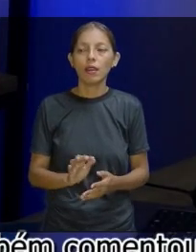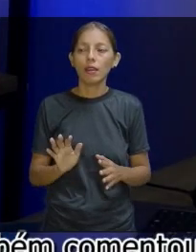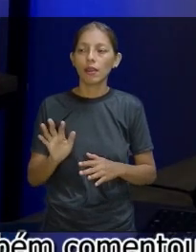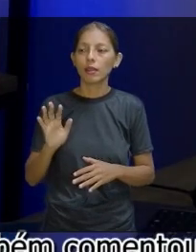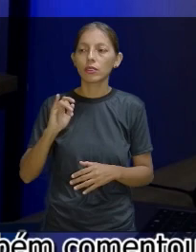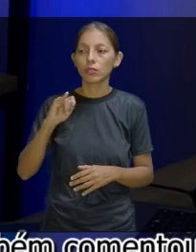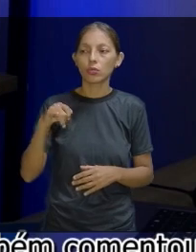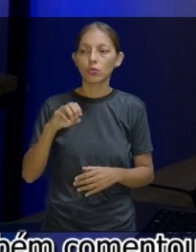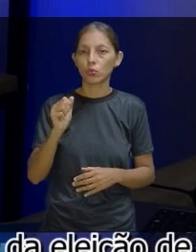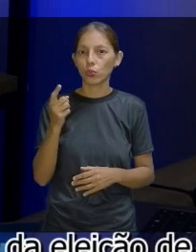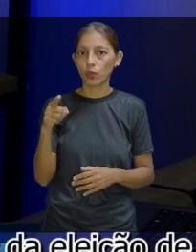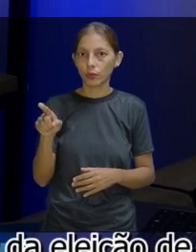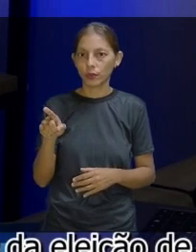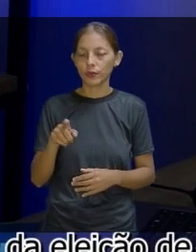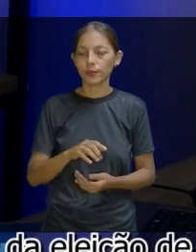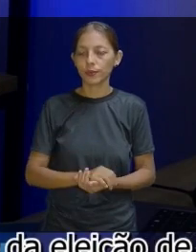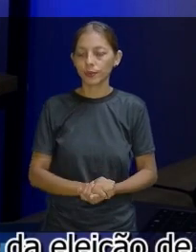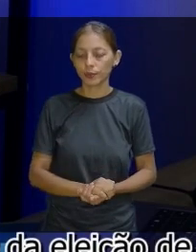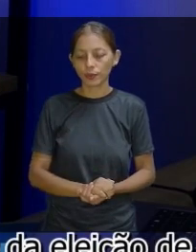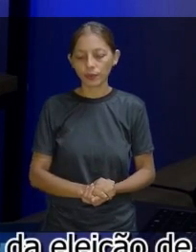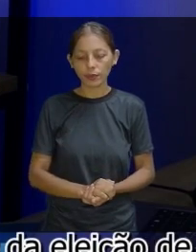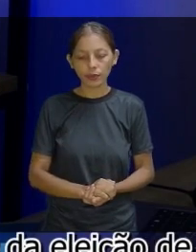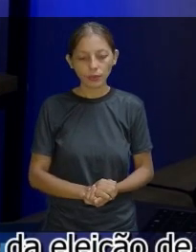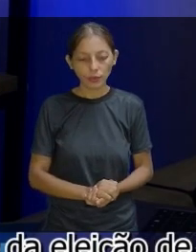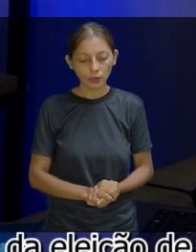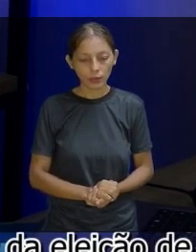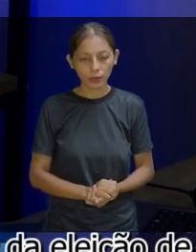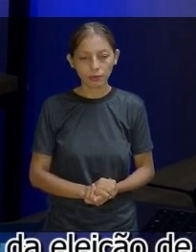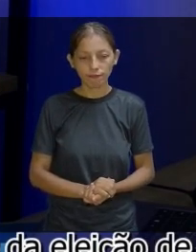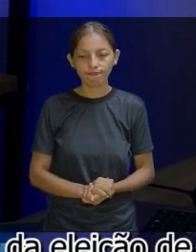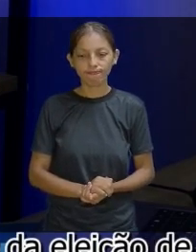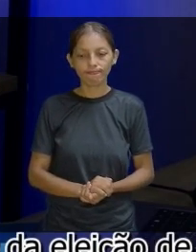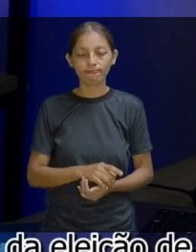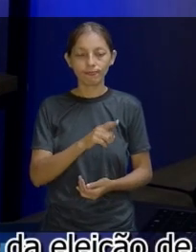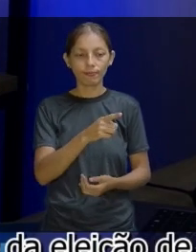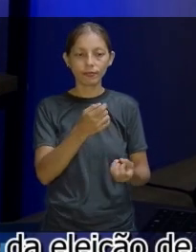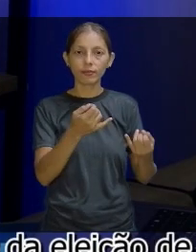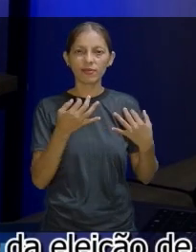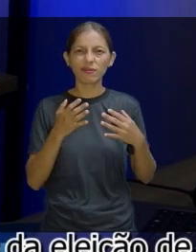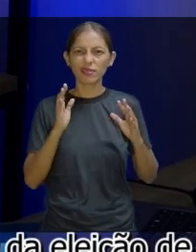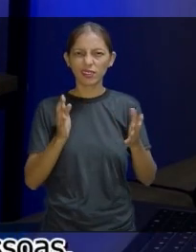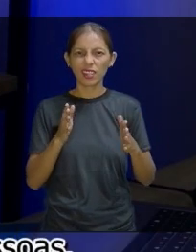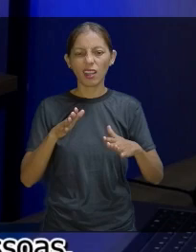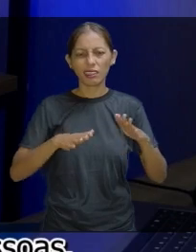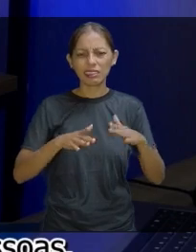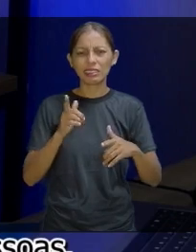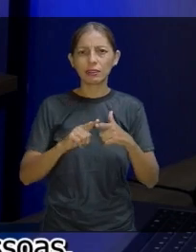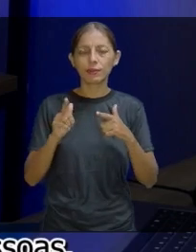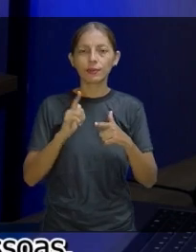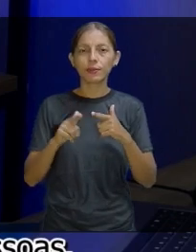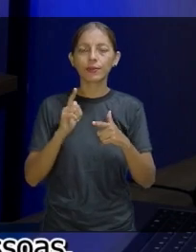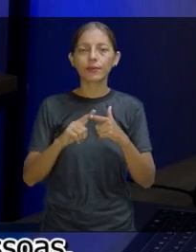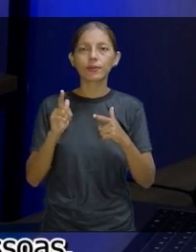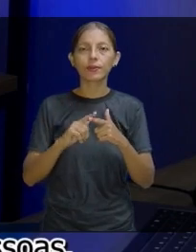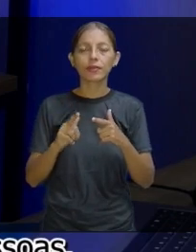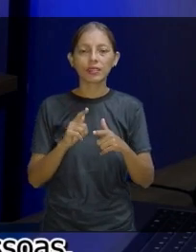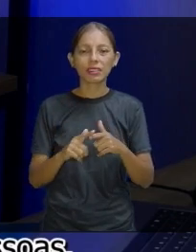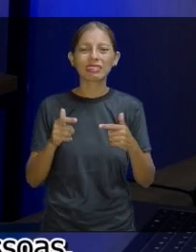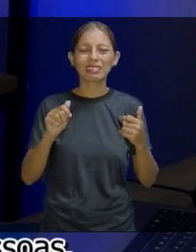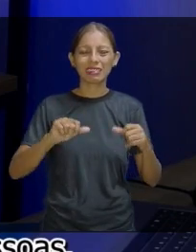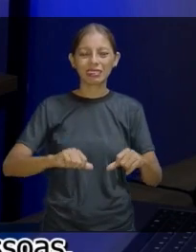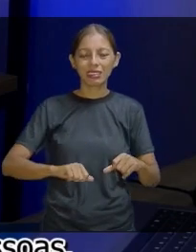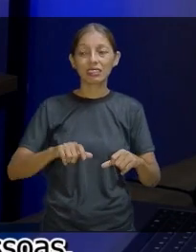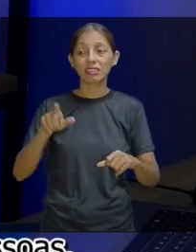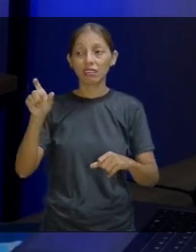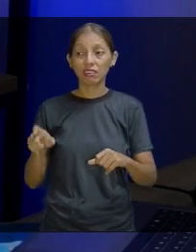doutora Wanderley falou, o doutor Silmar também comentou sobre o estrago que pode acontecer. Foco no apresentador Orion Teixeira. Informação que estragando a reputação